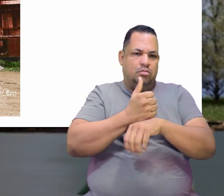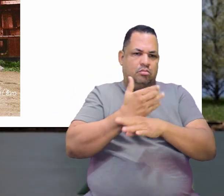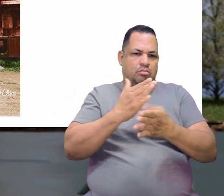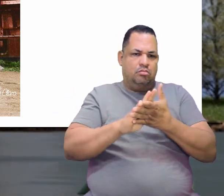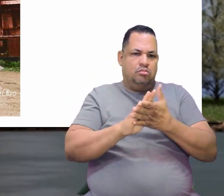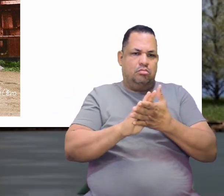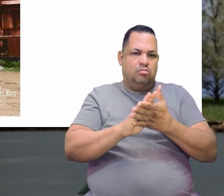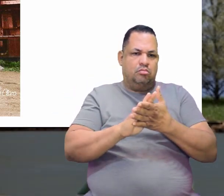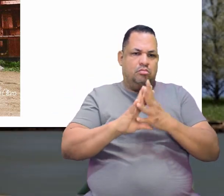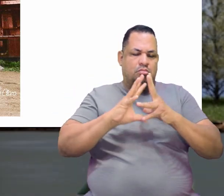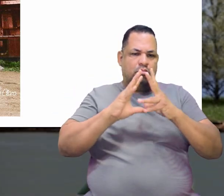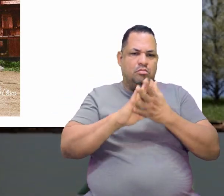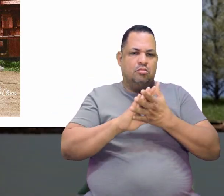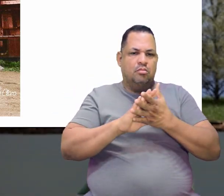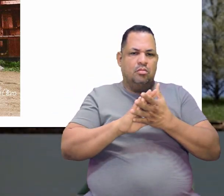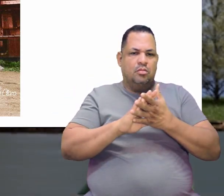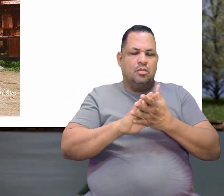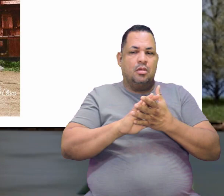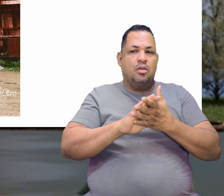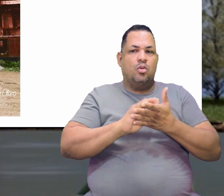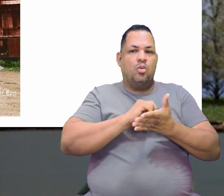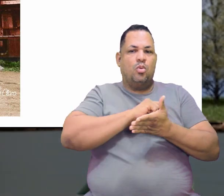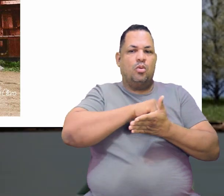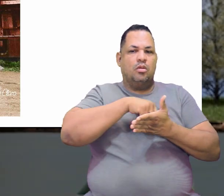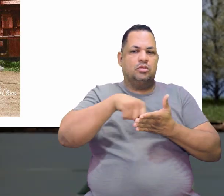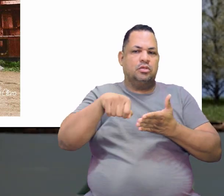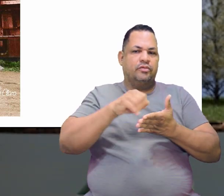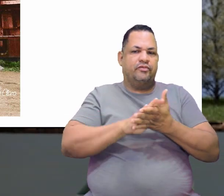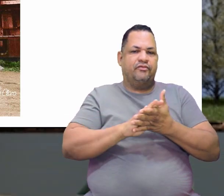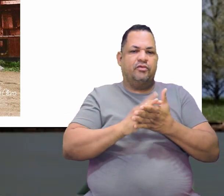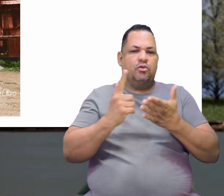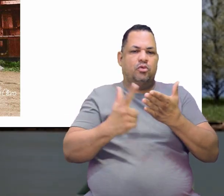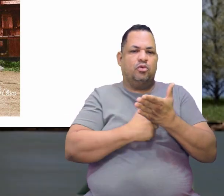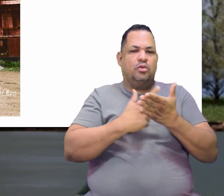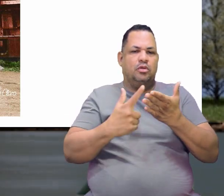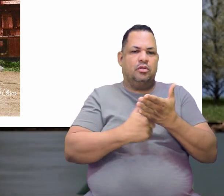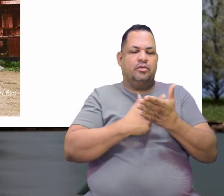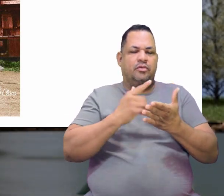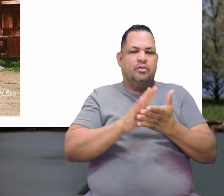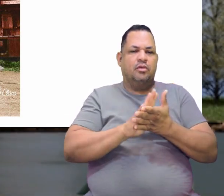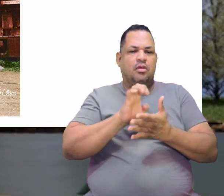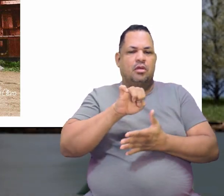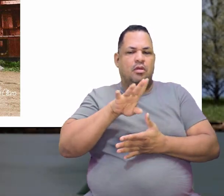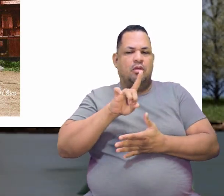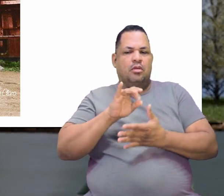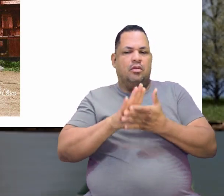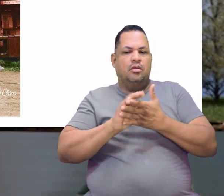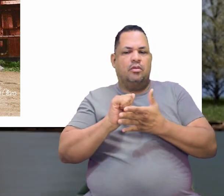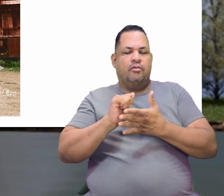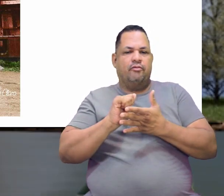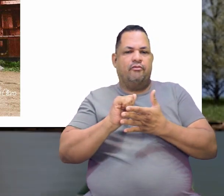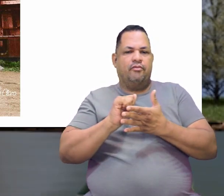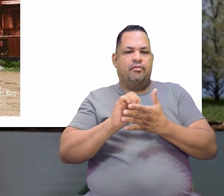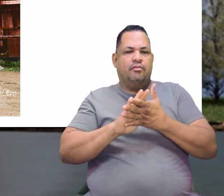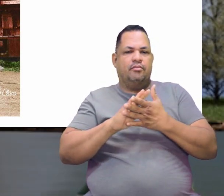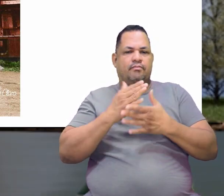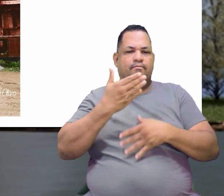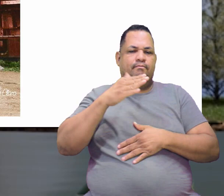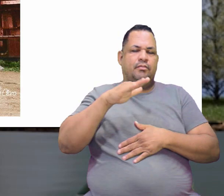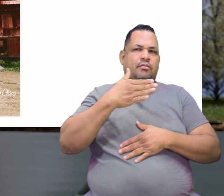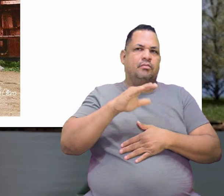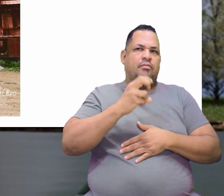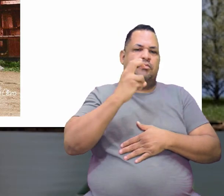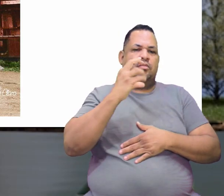Ferreira, autor do livro A Ferrovia do Diabo, ele vai dizer que foram mais de 50, em